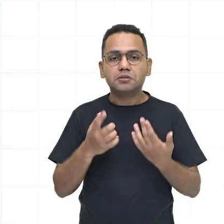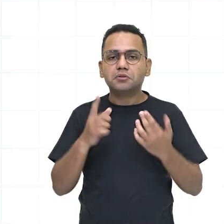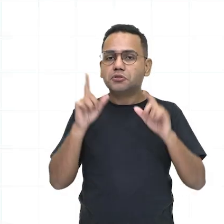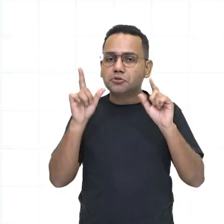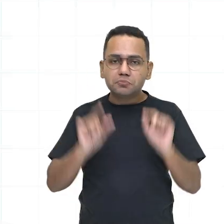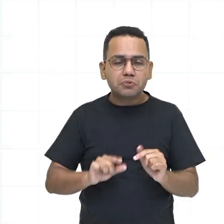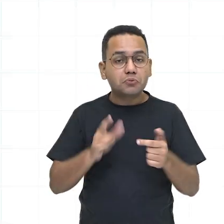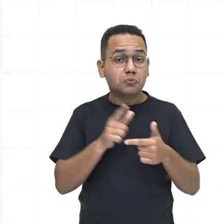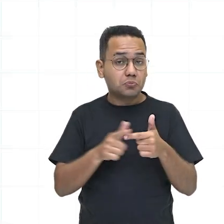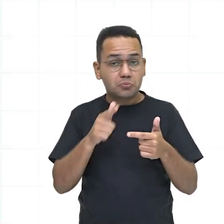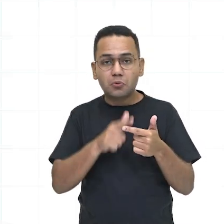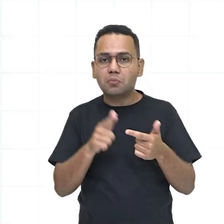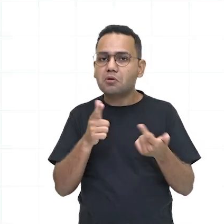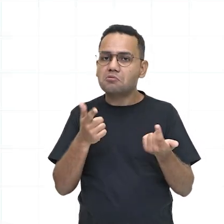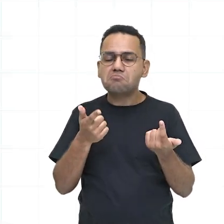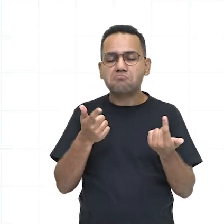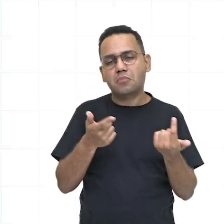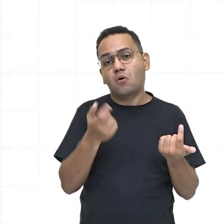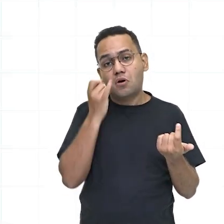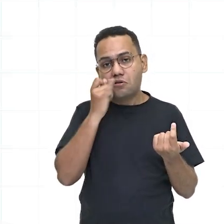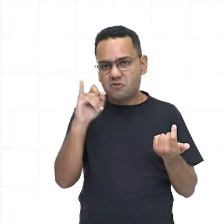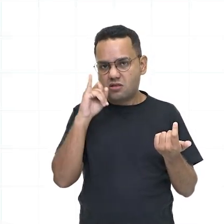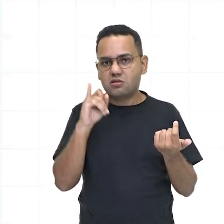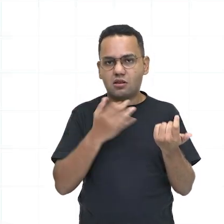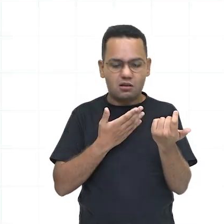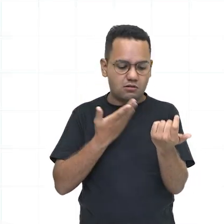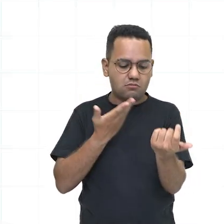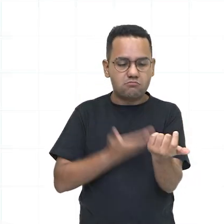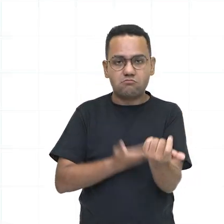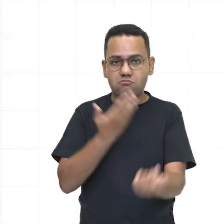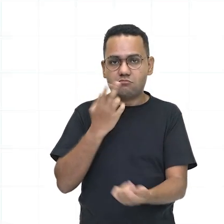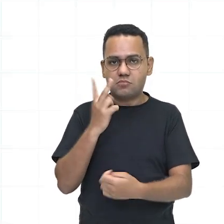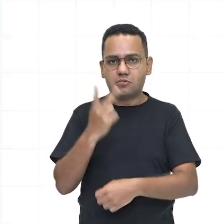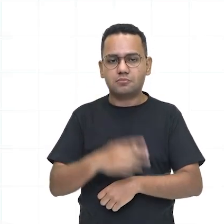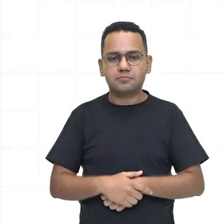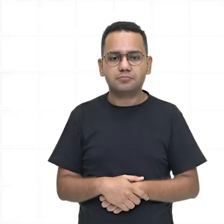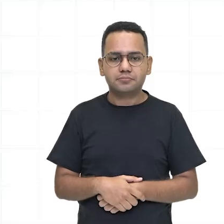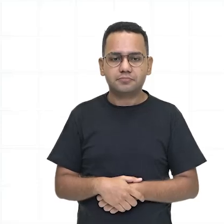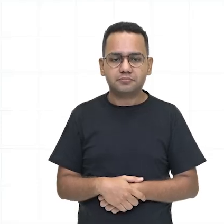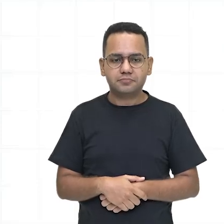cedo, ok? Então é isso, gente. Então aqui está